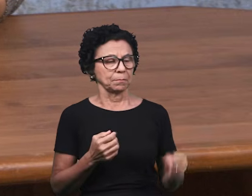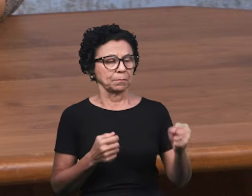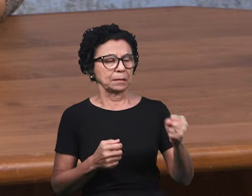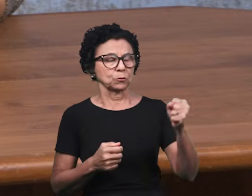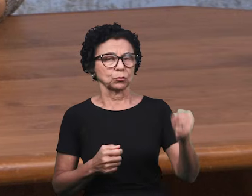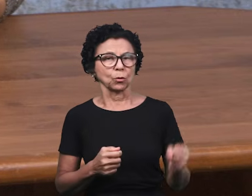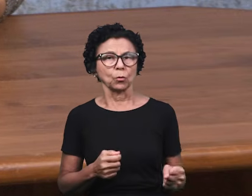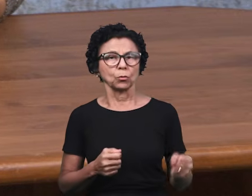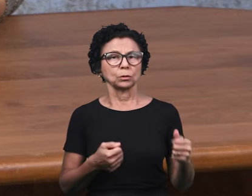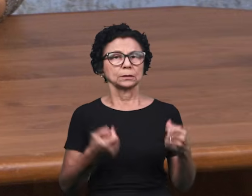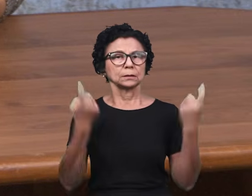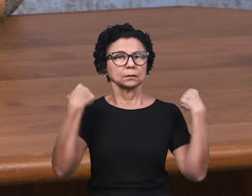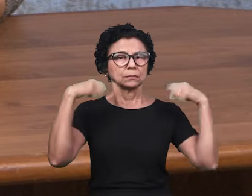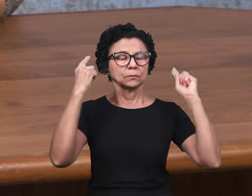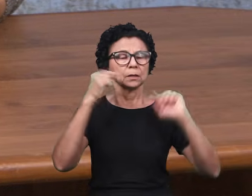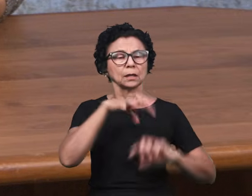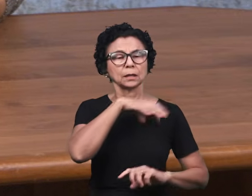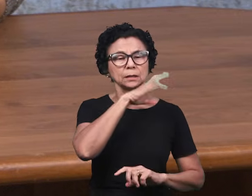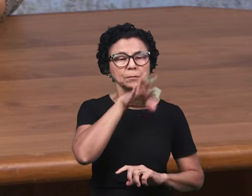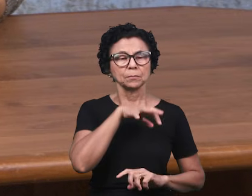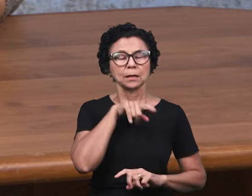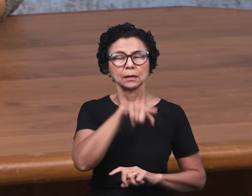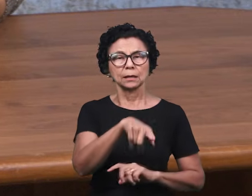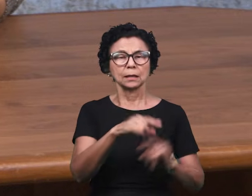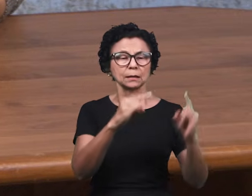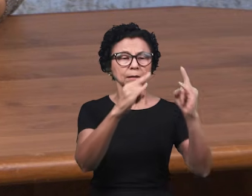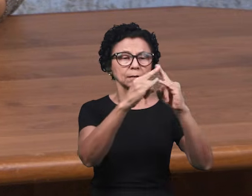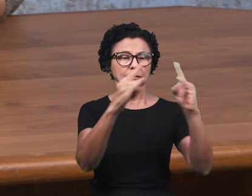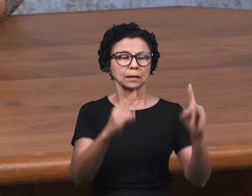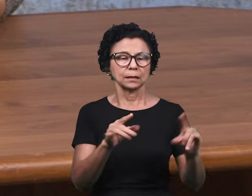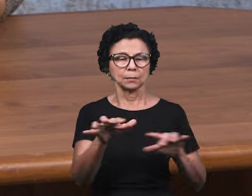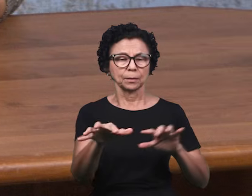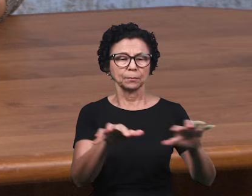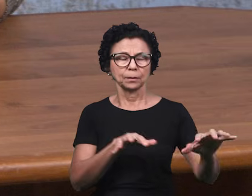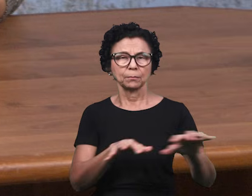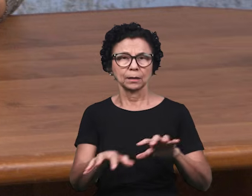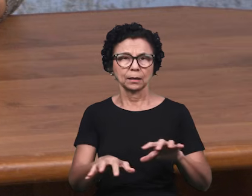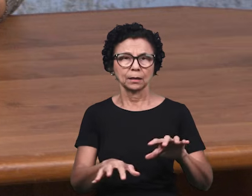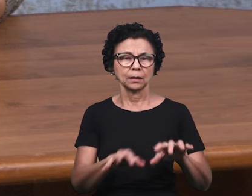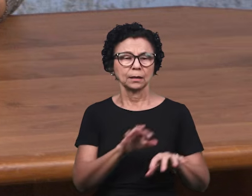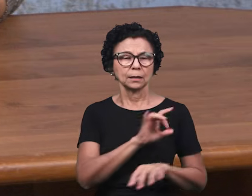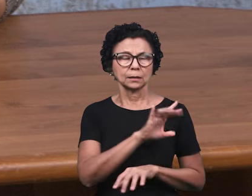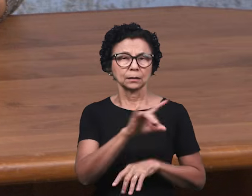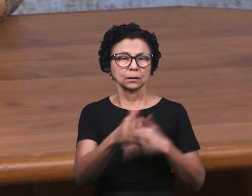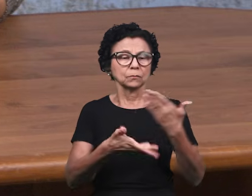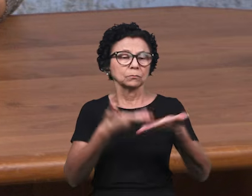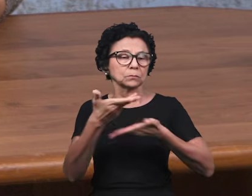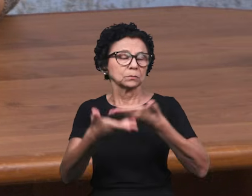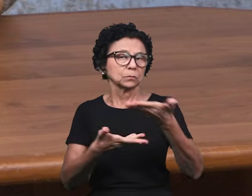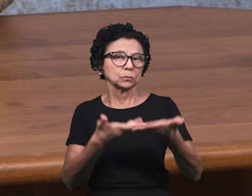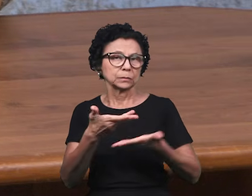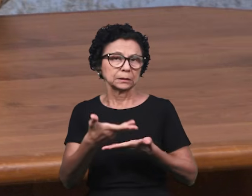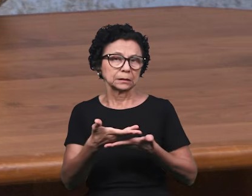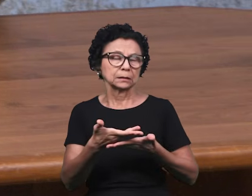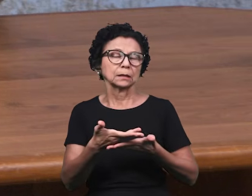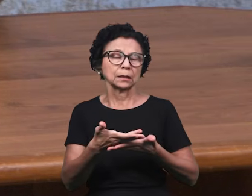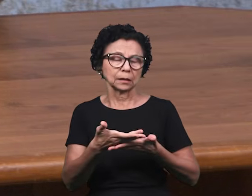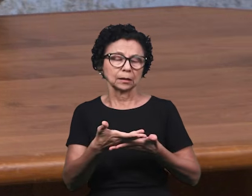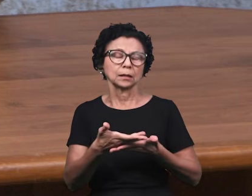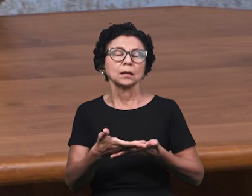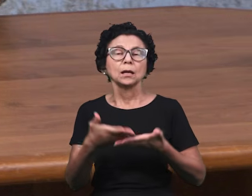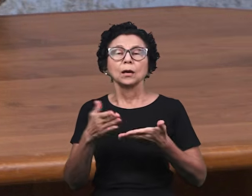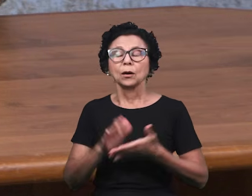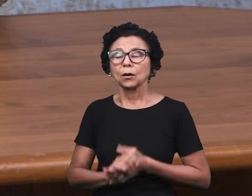contra ela tendas em redor, e cada um apacentará no seu lugar. Preparai a guerra